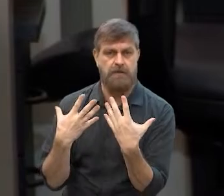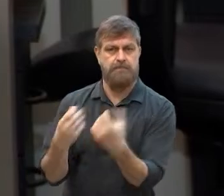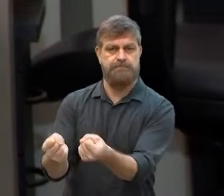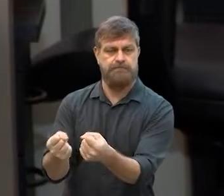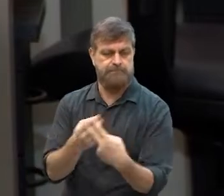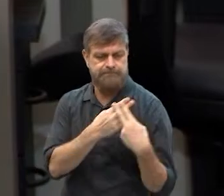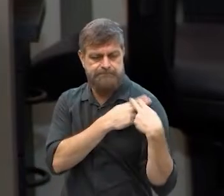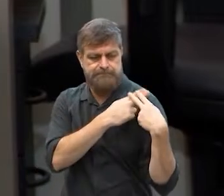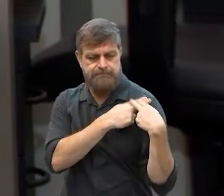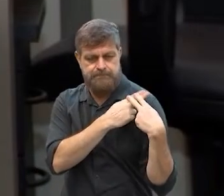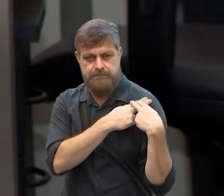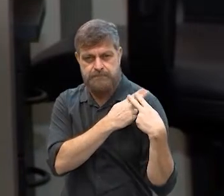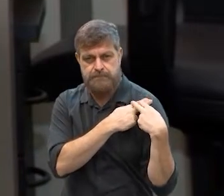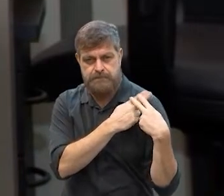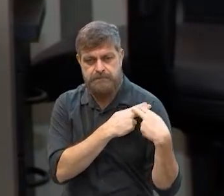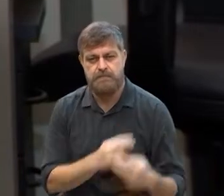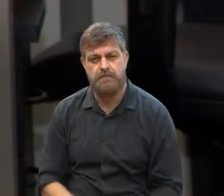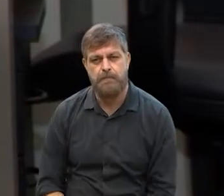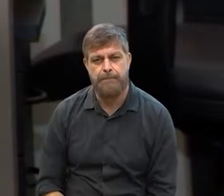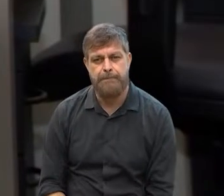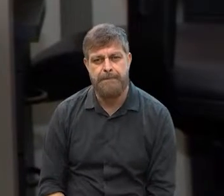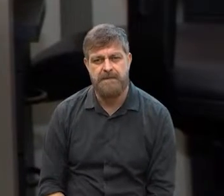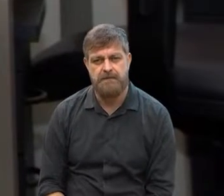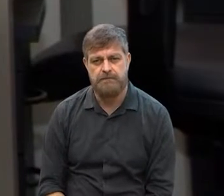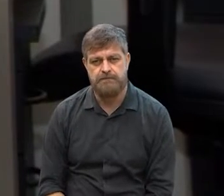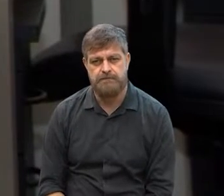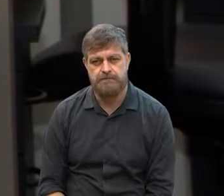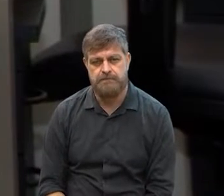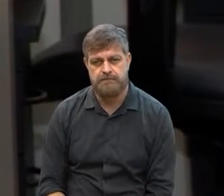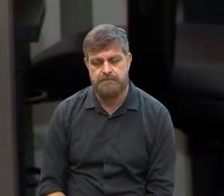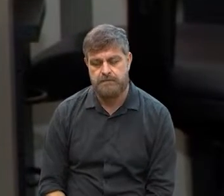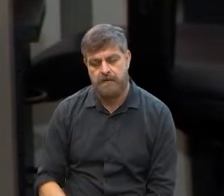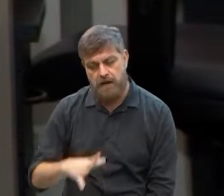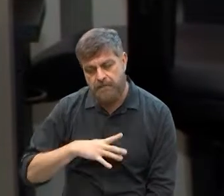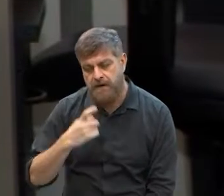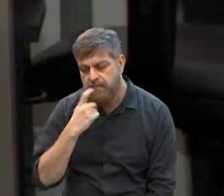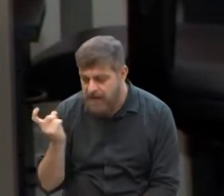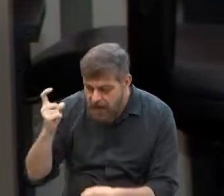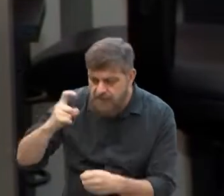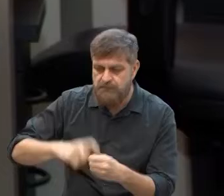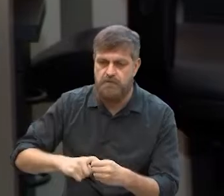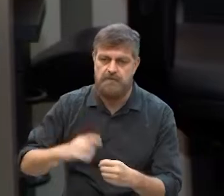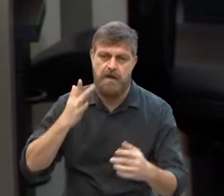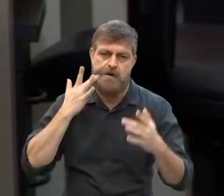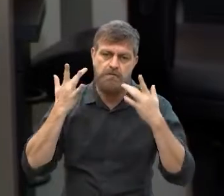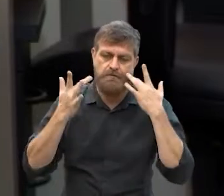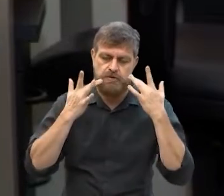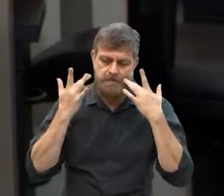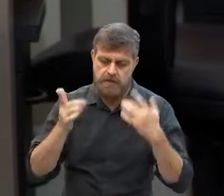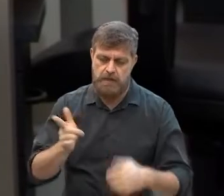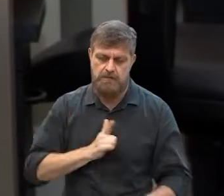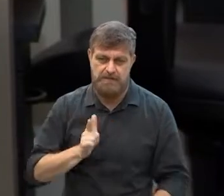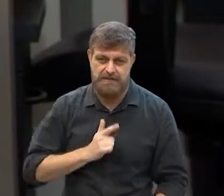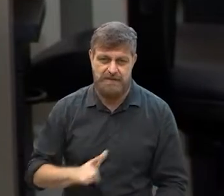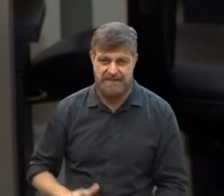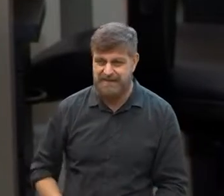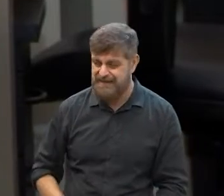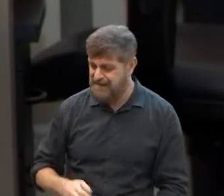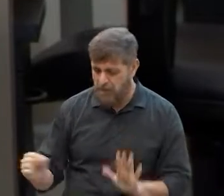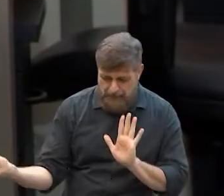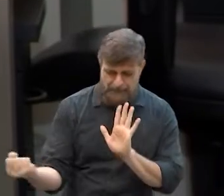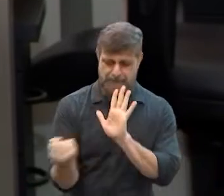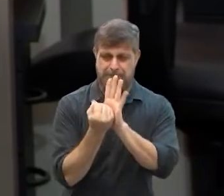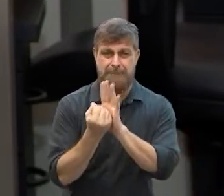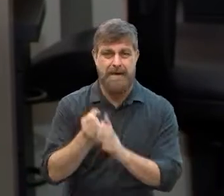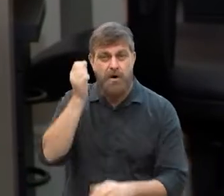assumindo essa responsabilidade para devolver para a cidade esse que é um cartão postal da cidade e